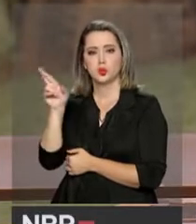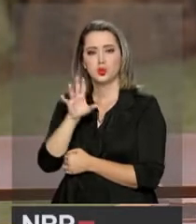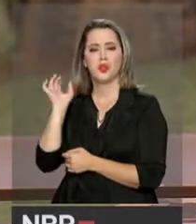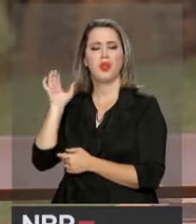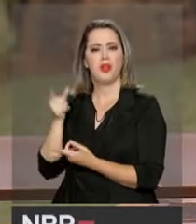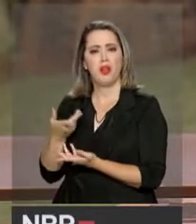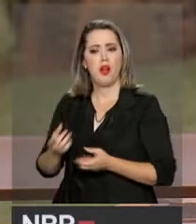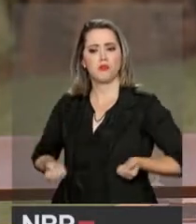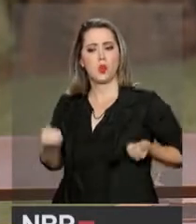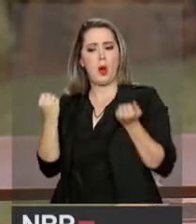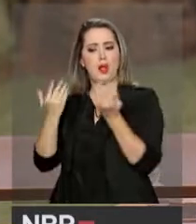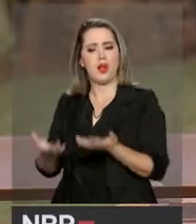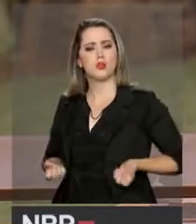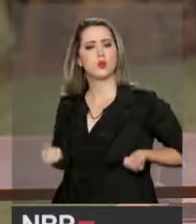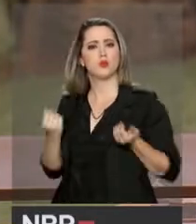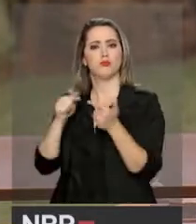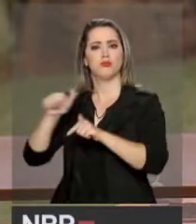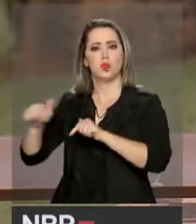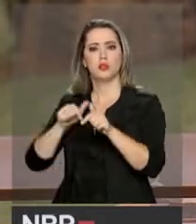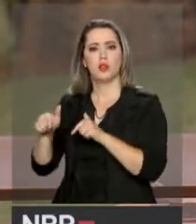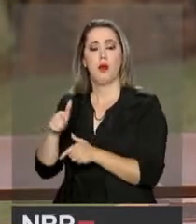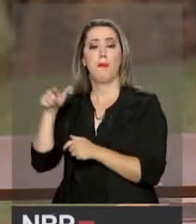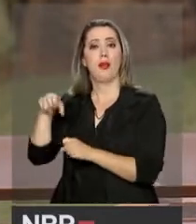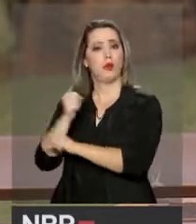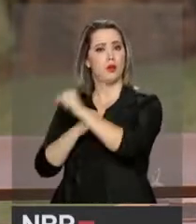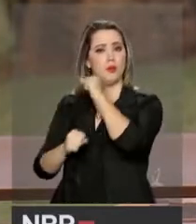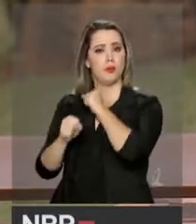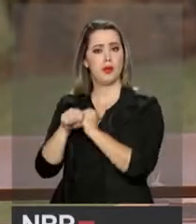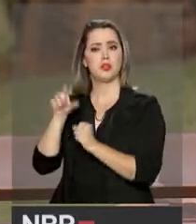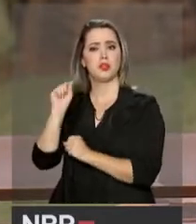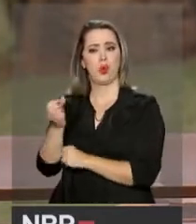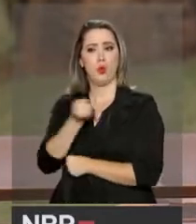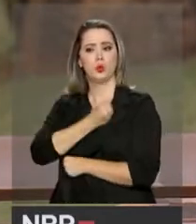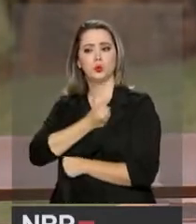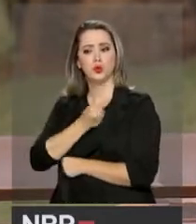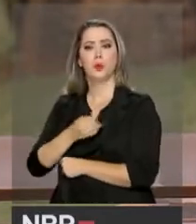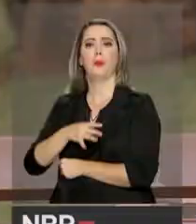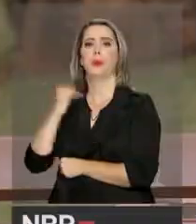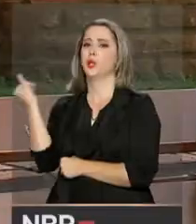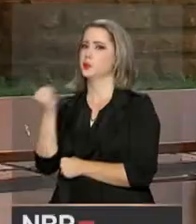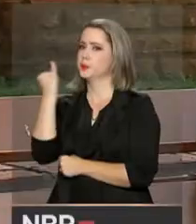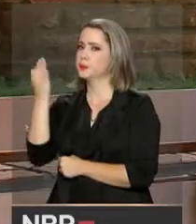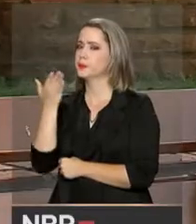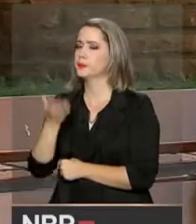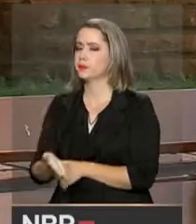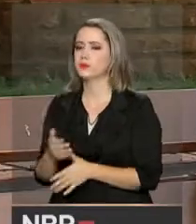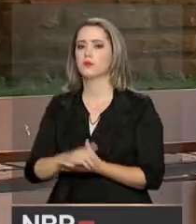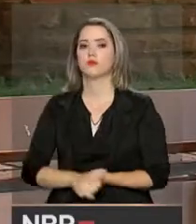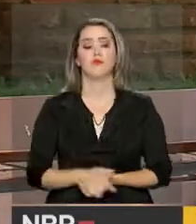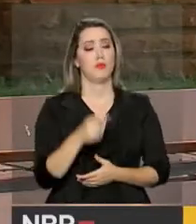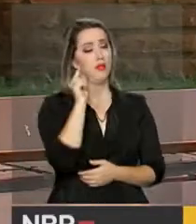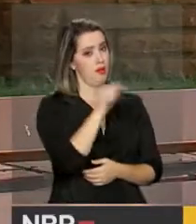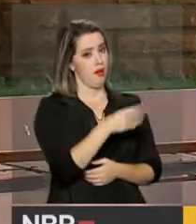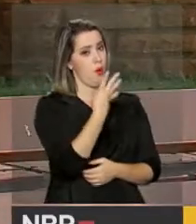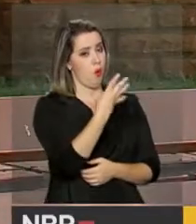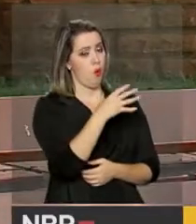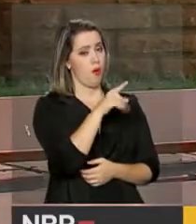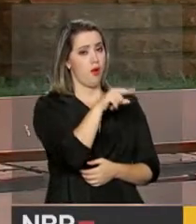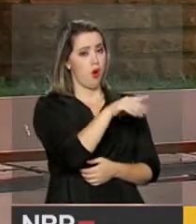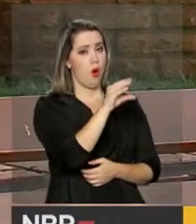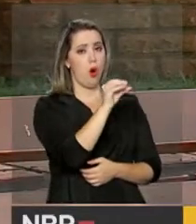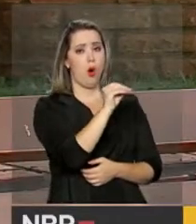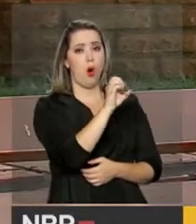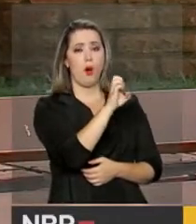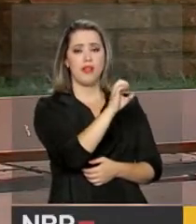impacto dos acidentes de trabalho só em 2016. Um número muito expressivo, né? Essa é uma estimativa da OIT em